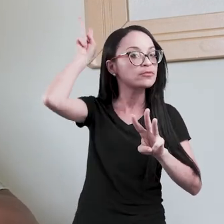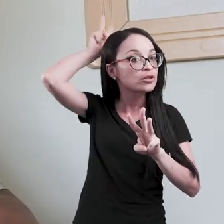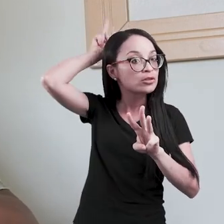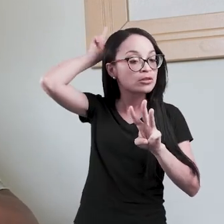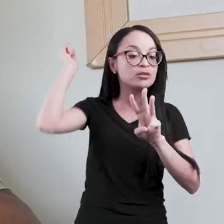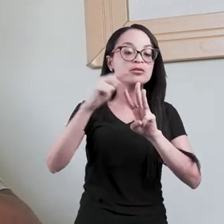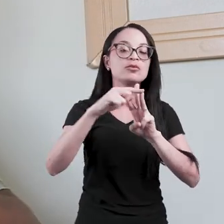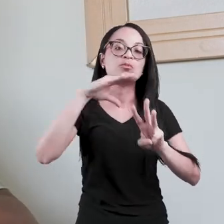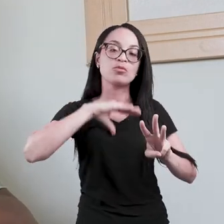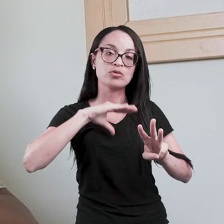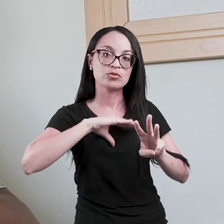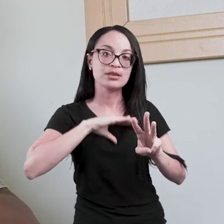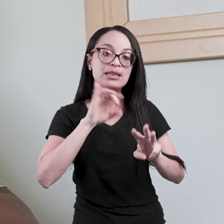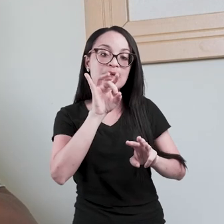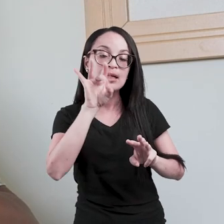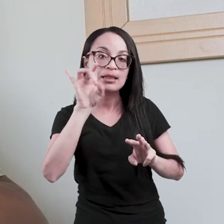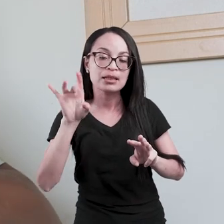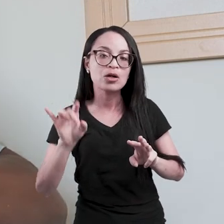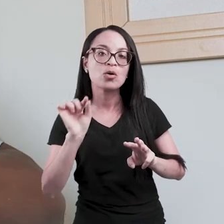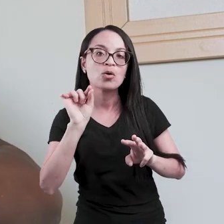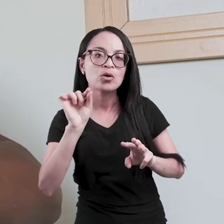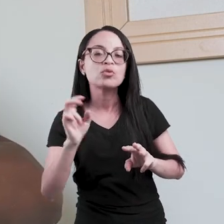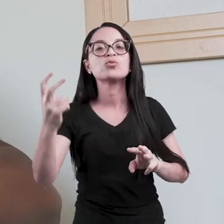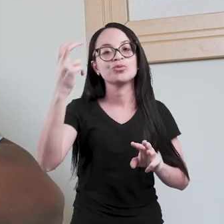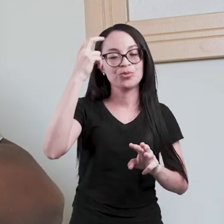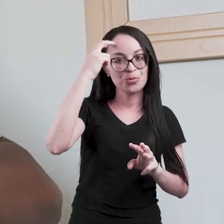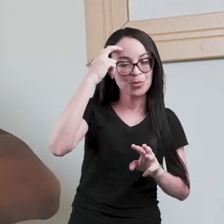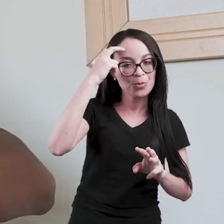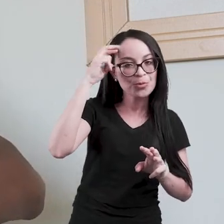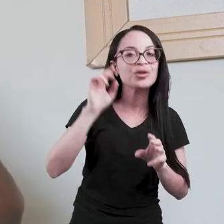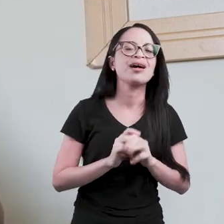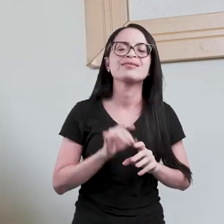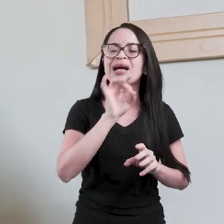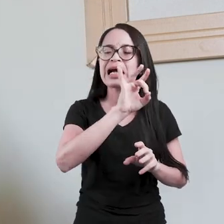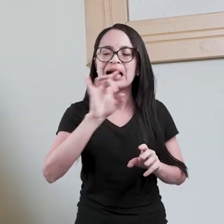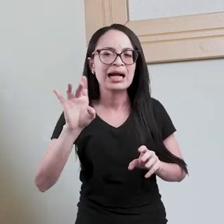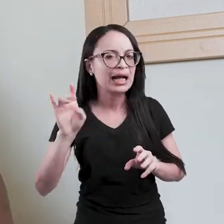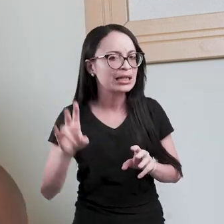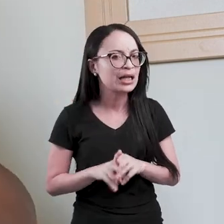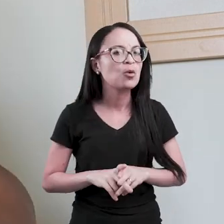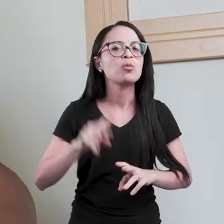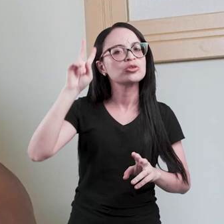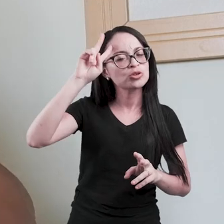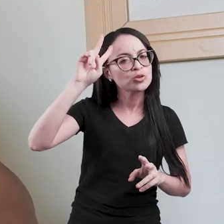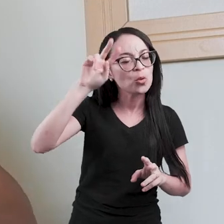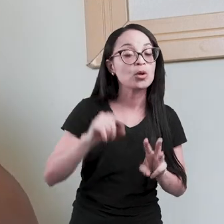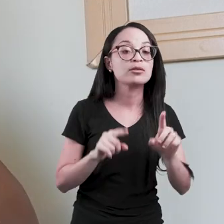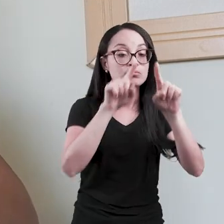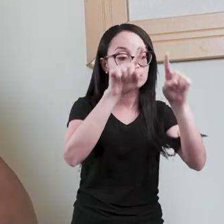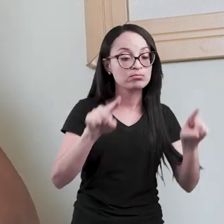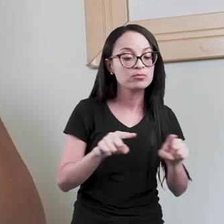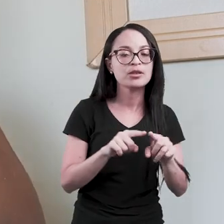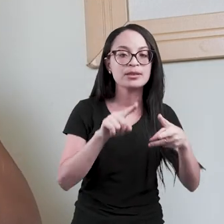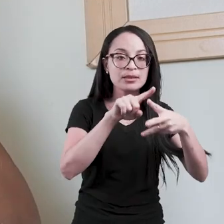português. Cada um com suas idiosincrasias, né? Cada um com suas particularidades. Essas três